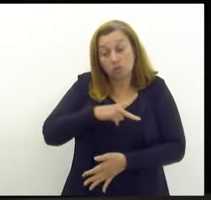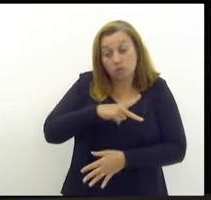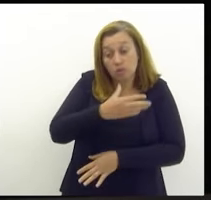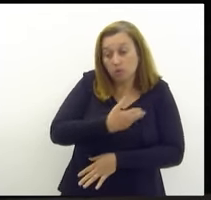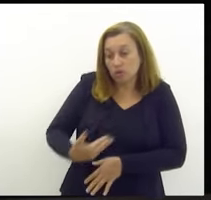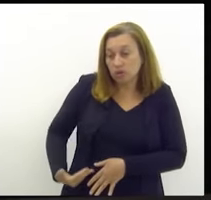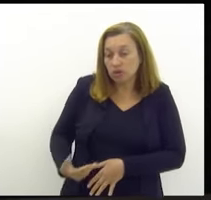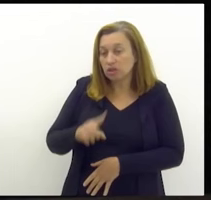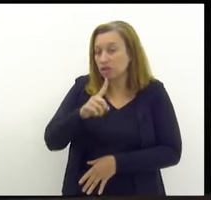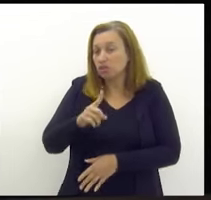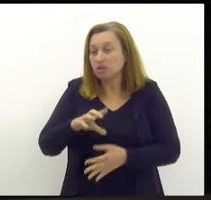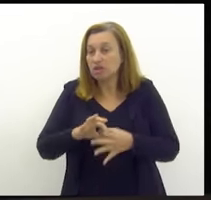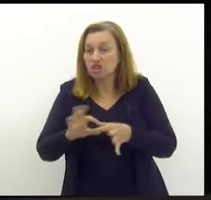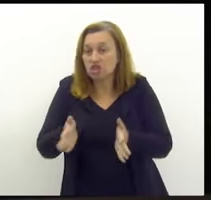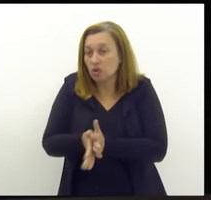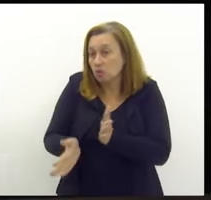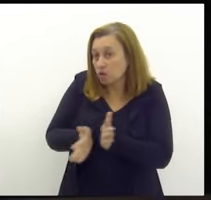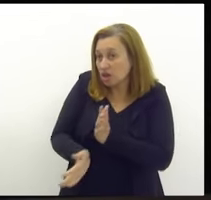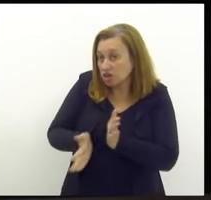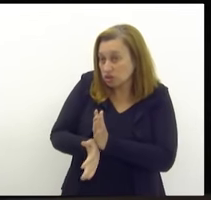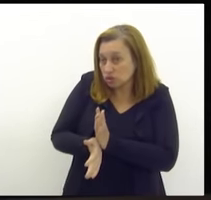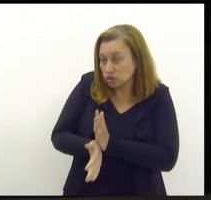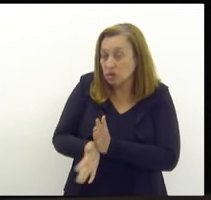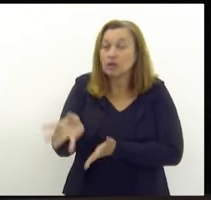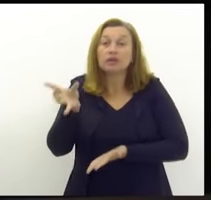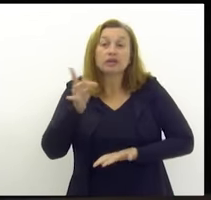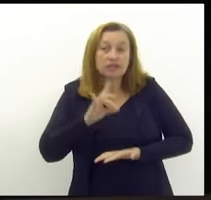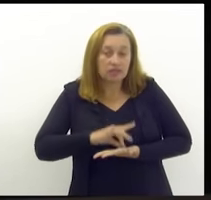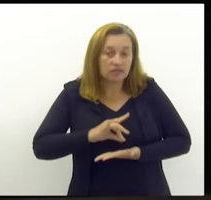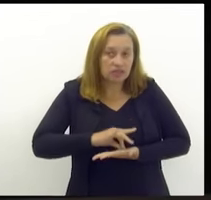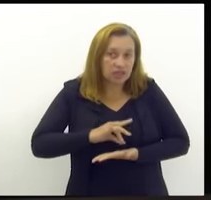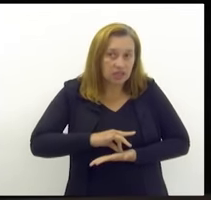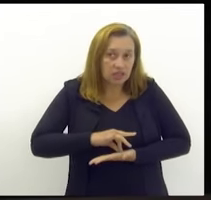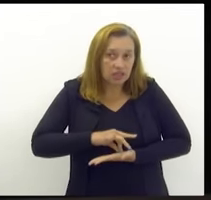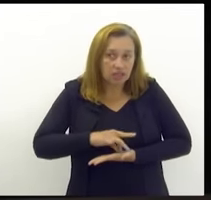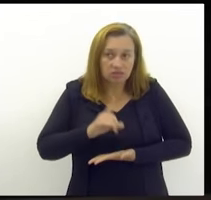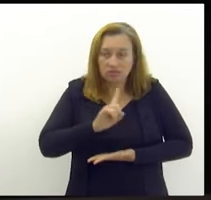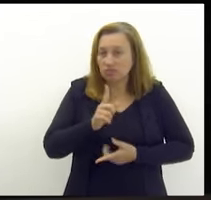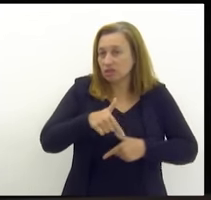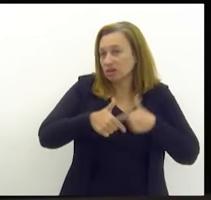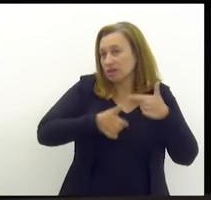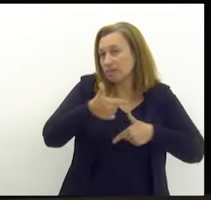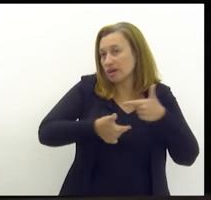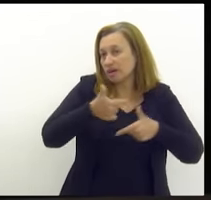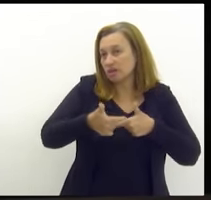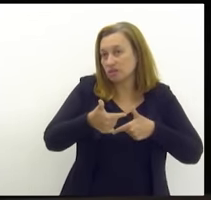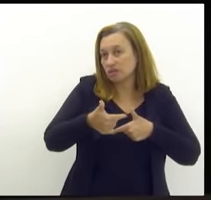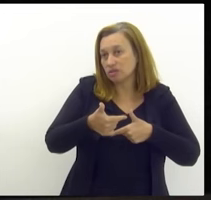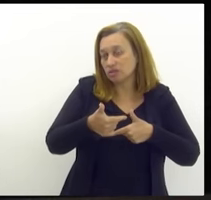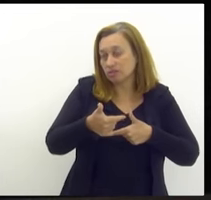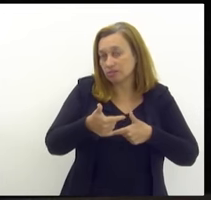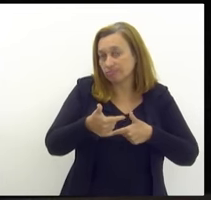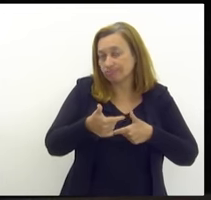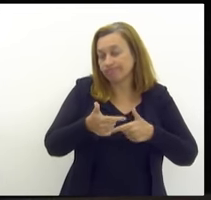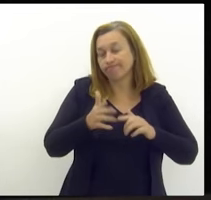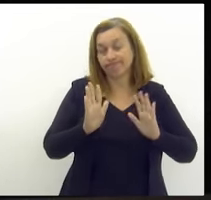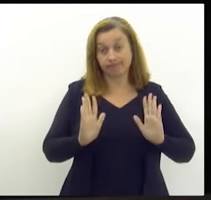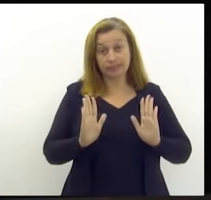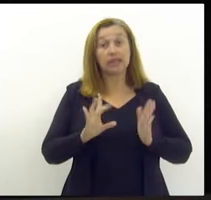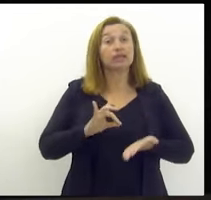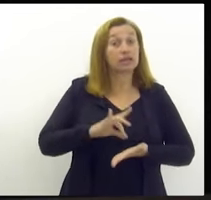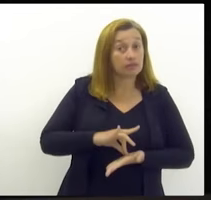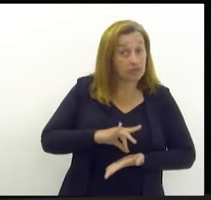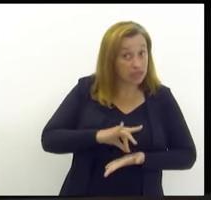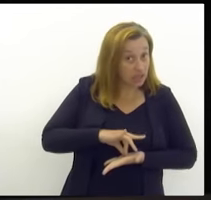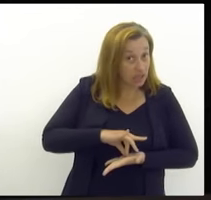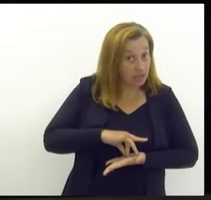permitir o gasto esse Na verdade o que a gente não tá trabalhando aqui com o super Avit Na verdade o que a gente tá